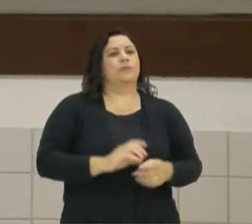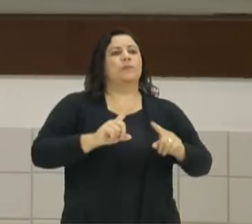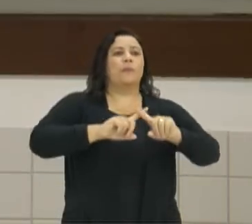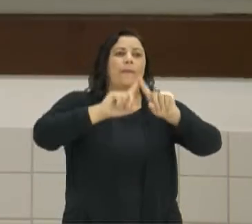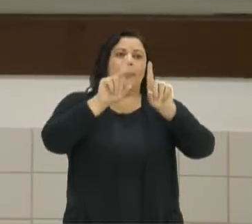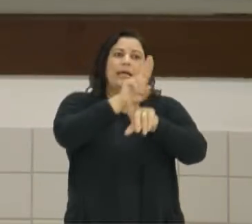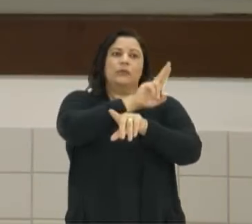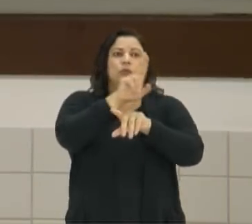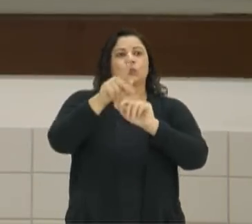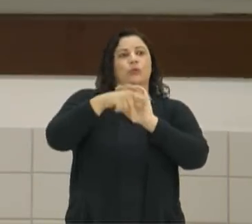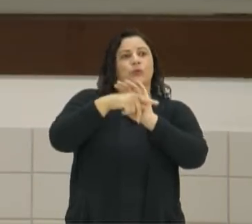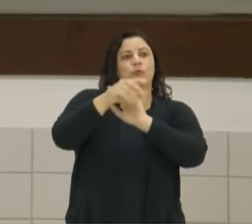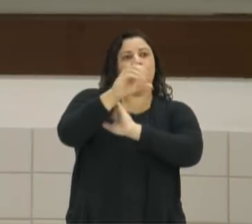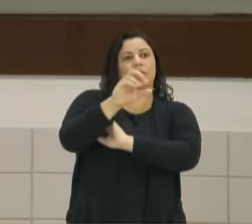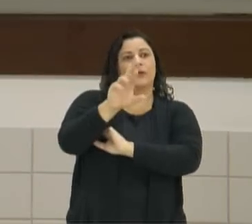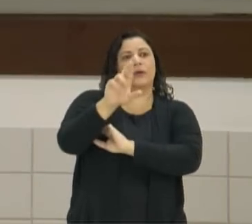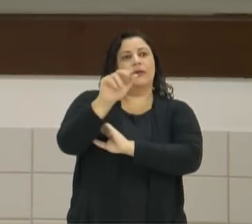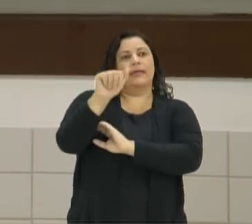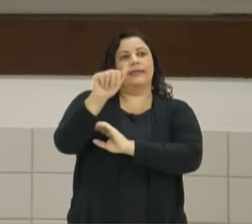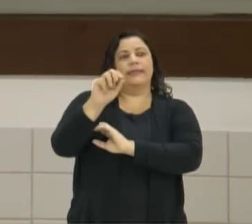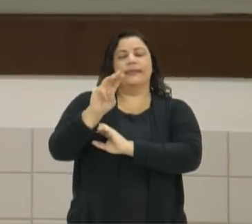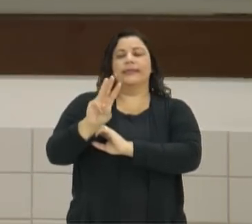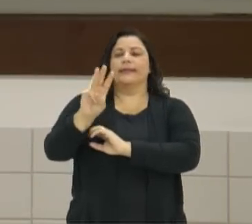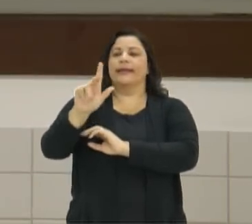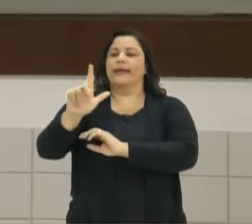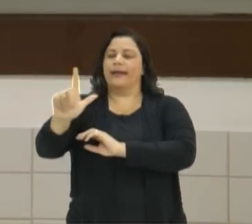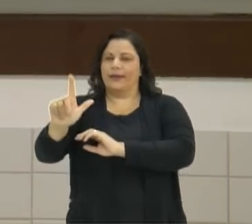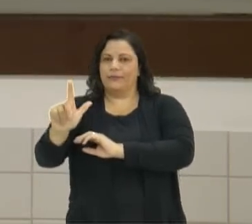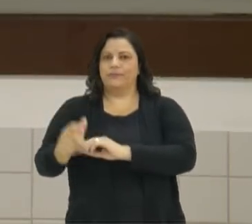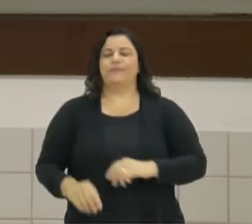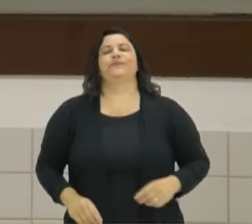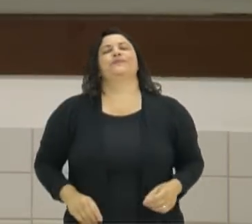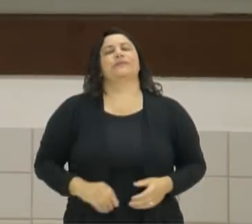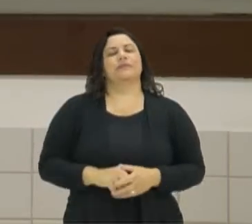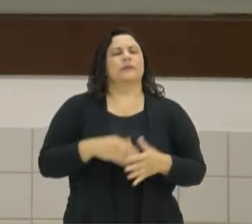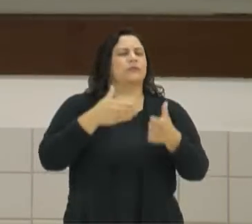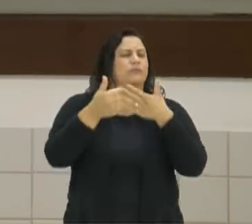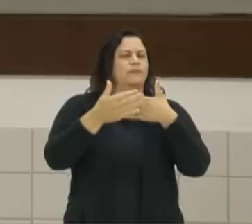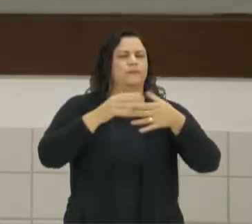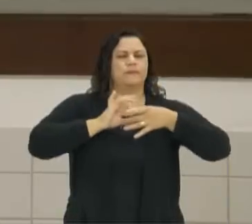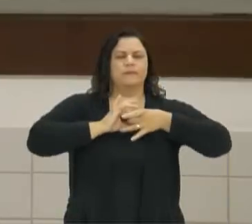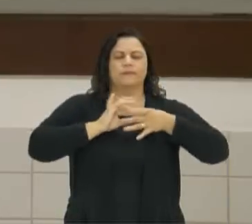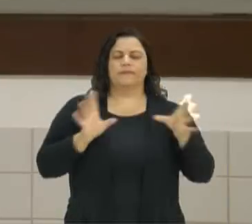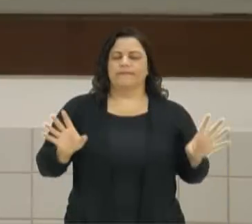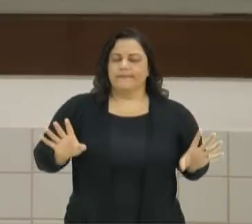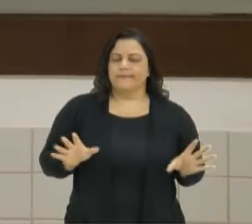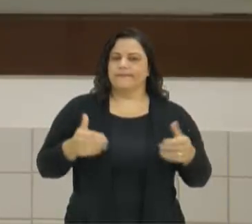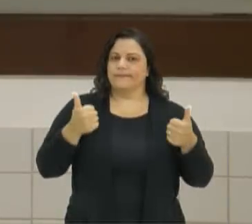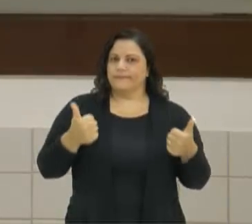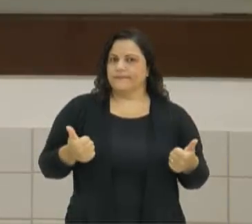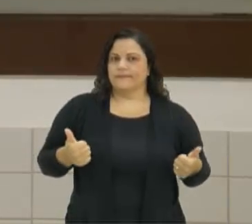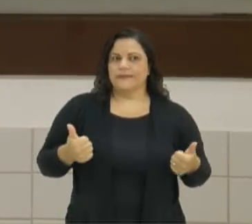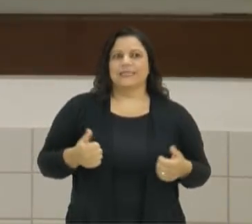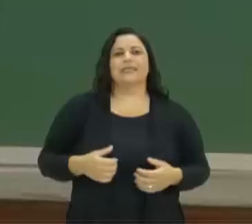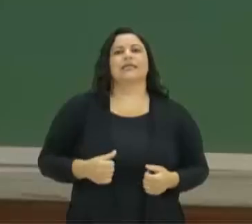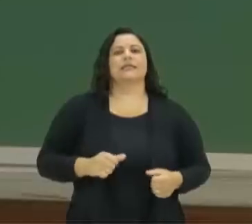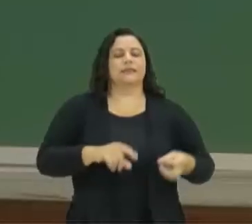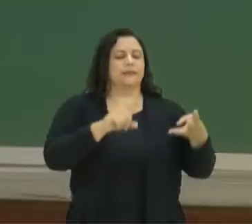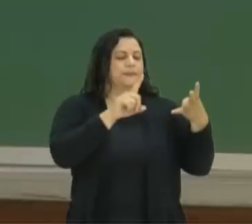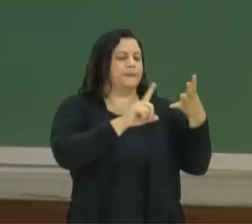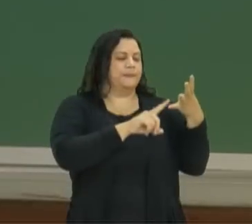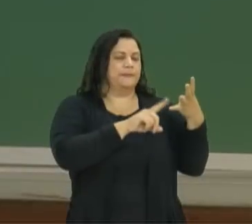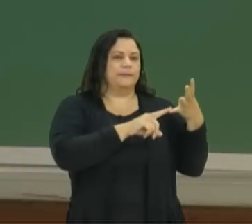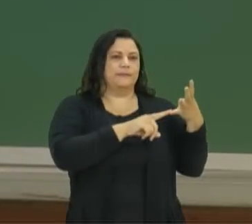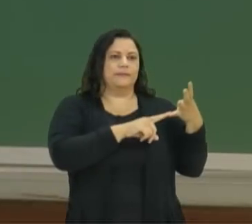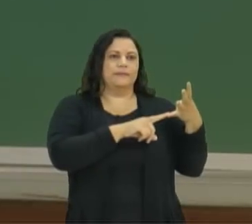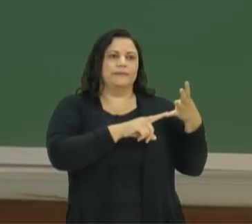O nome da prova é estilo livre. Ou seja, qualquer estilo é válido. Beleza? Então, vamos para o nosso último estilo,